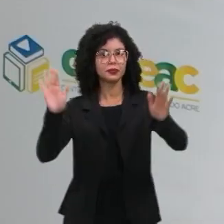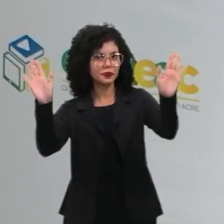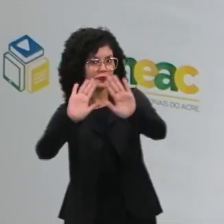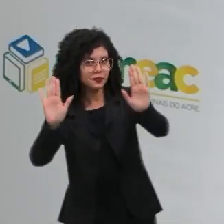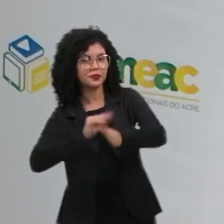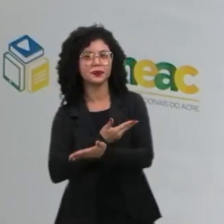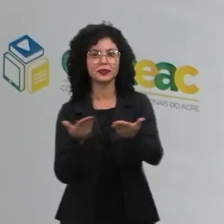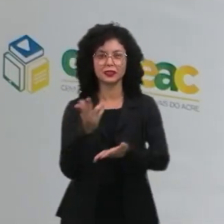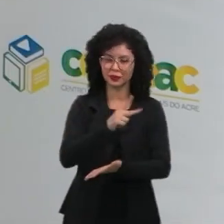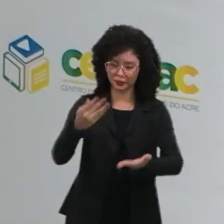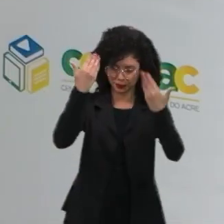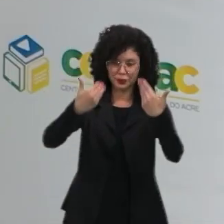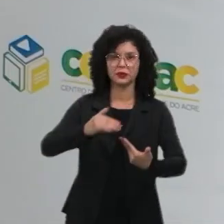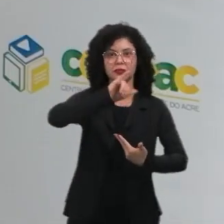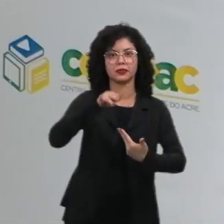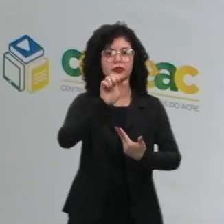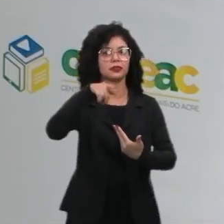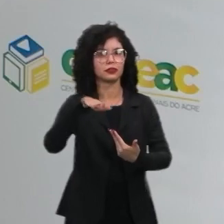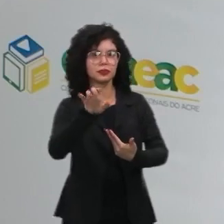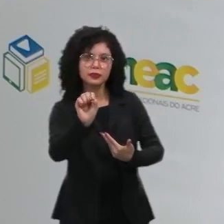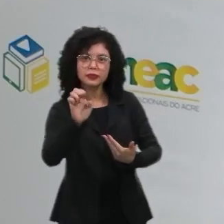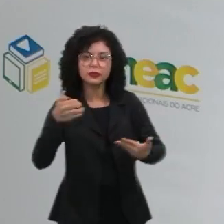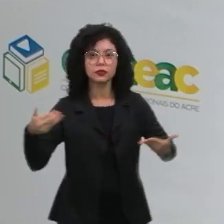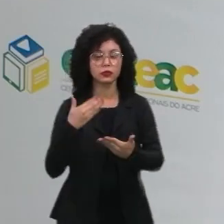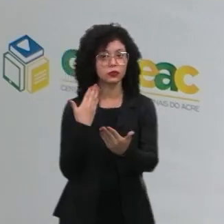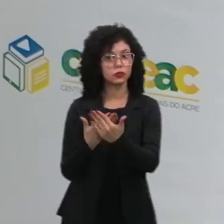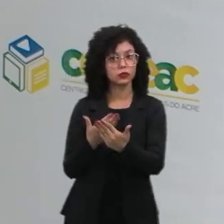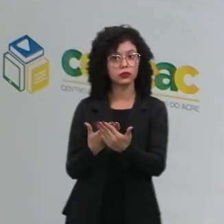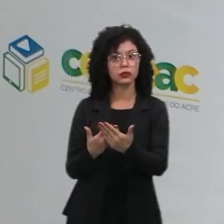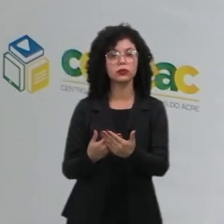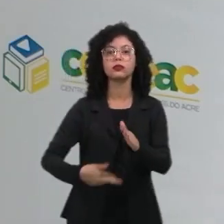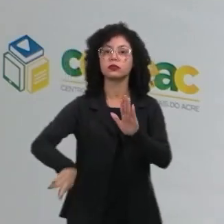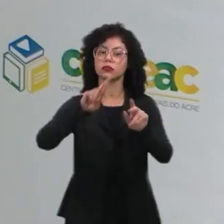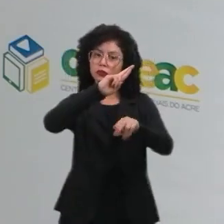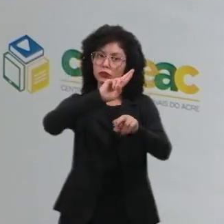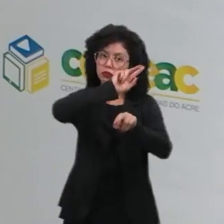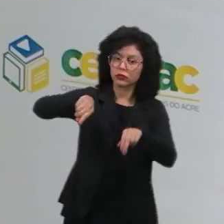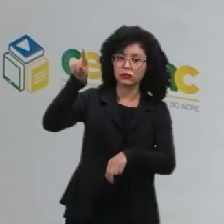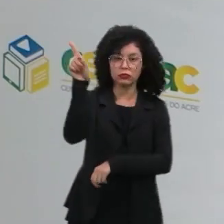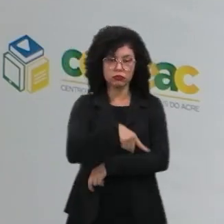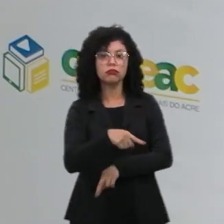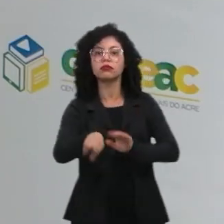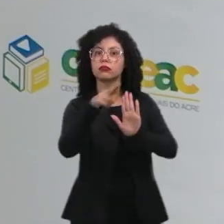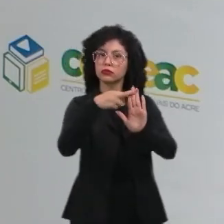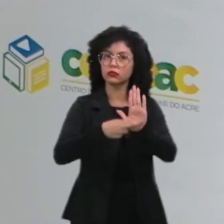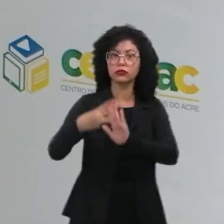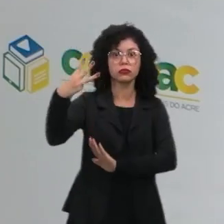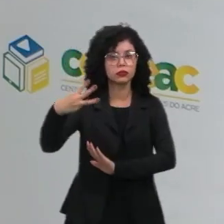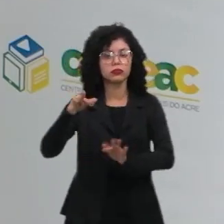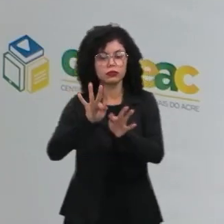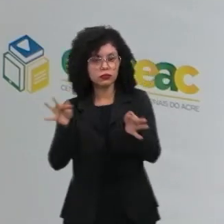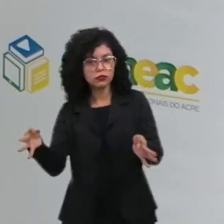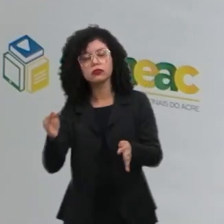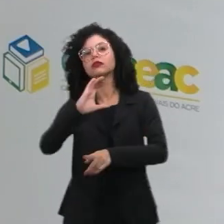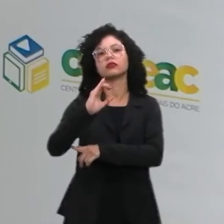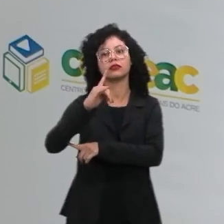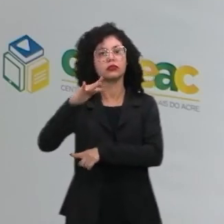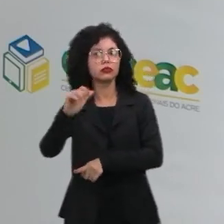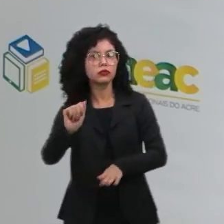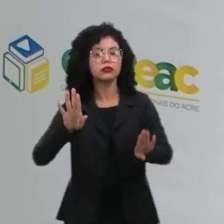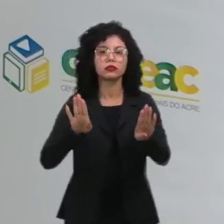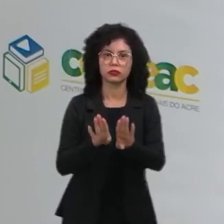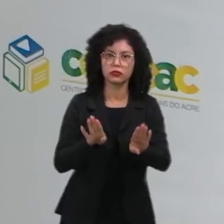Olá, pessoal. Professor James Barbosa. Aula de hoje, regra de 3, simples e composta e também escala.